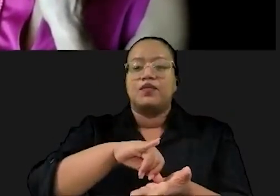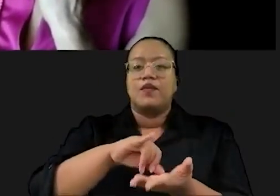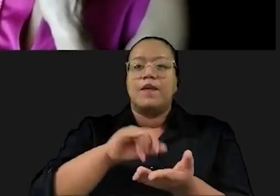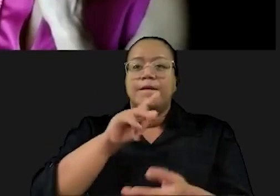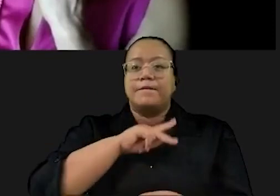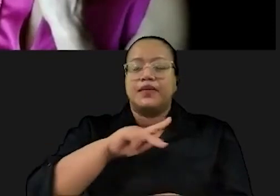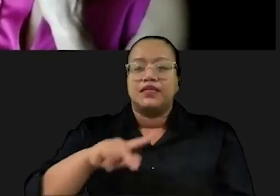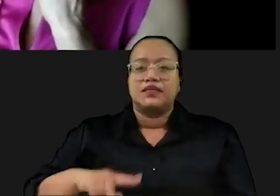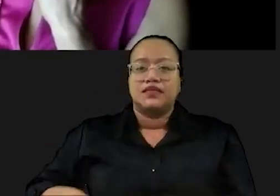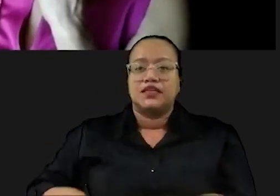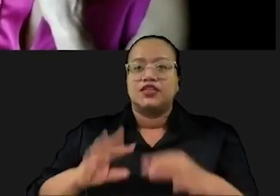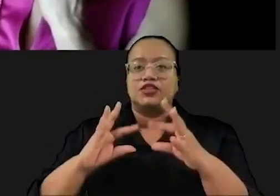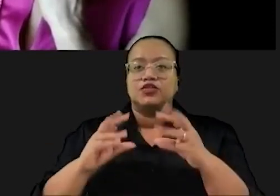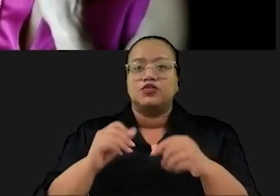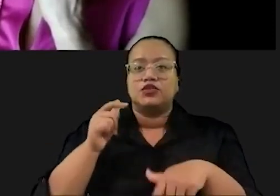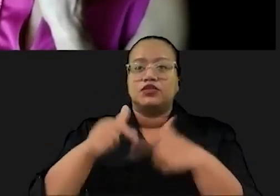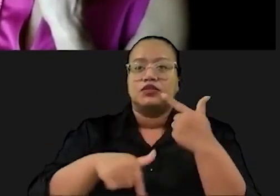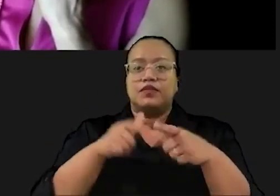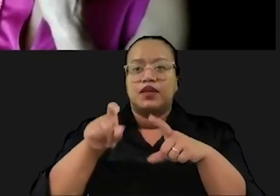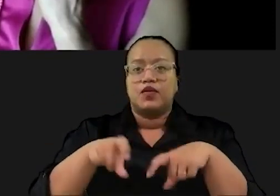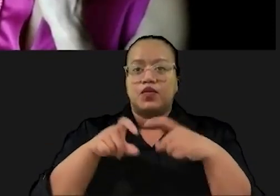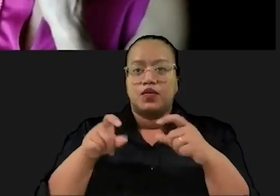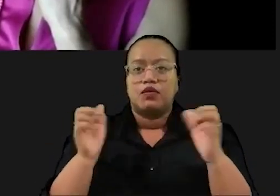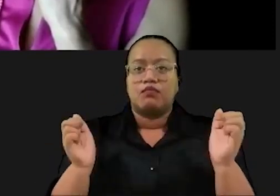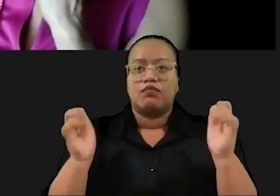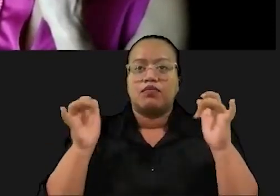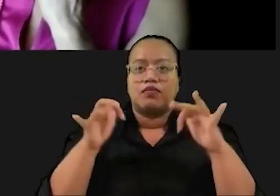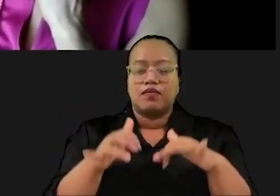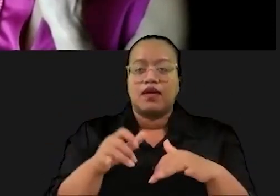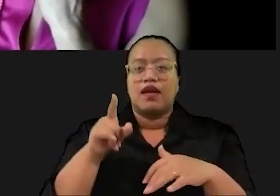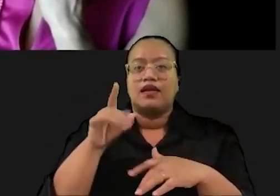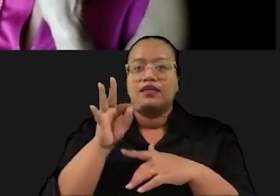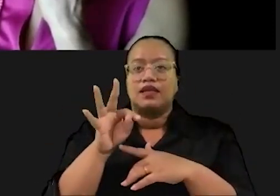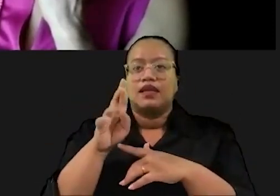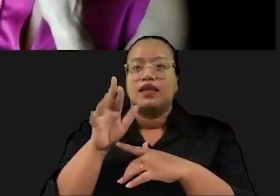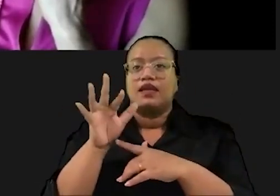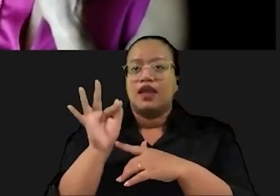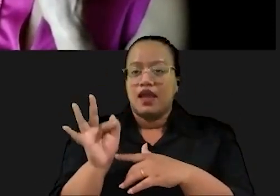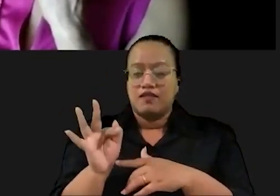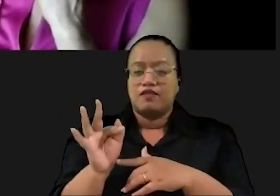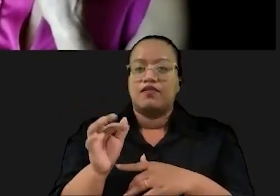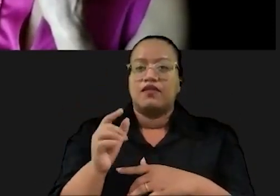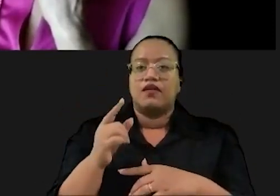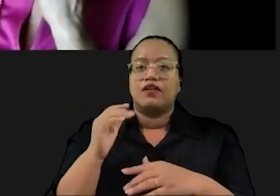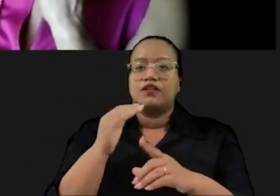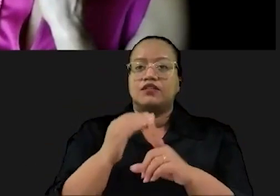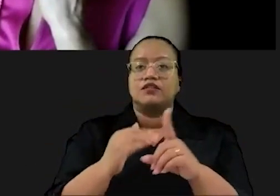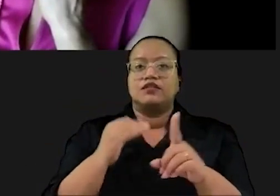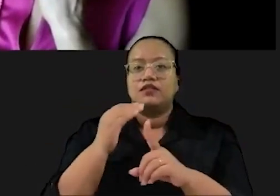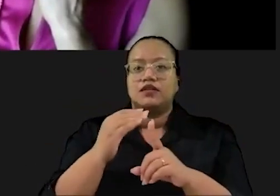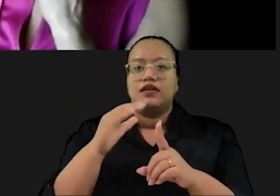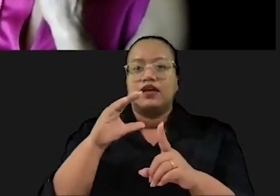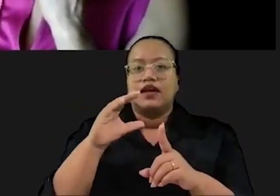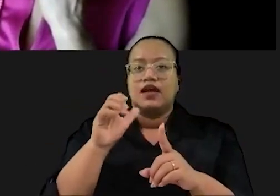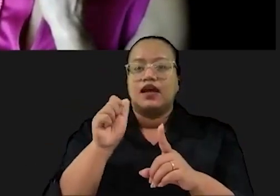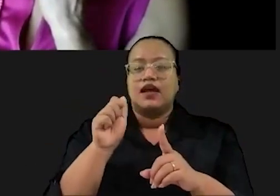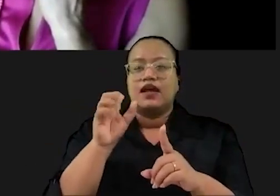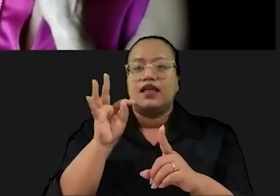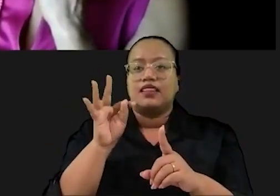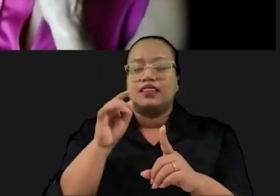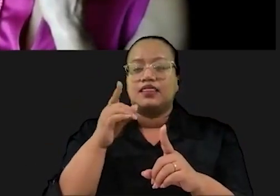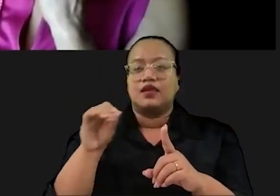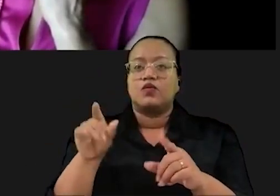rurais. Aí foi que o presidente do TRF da primeira região, desembargador Catão Alves, e a coordenadora Selênia, que o Brasil